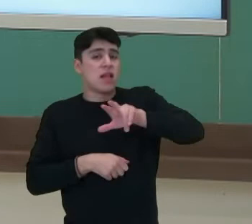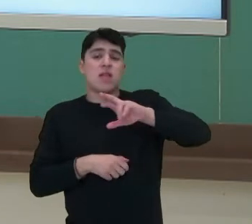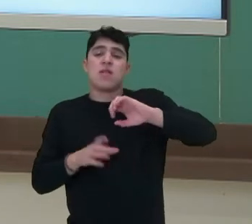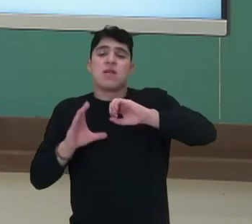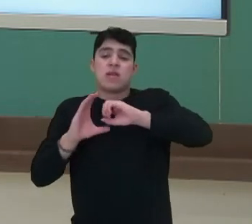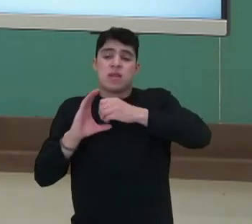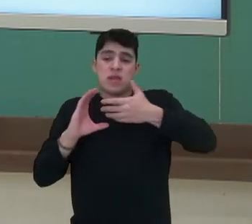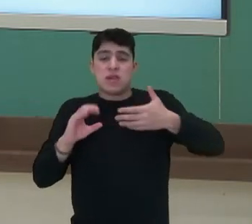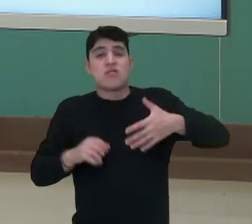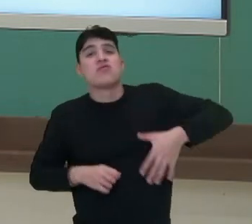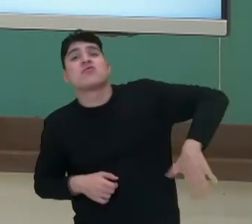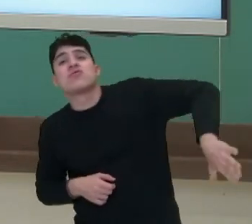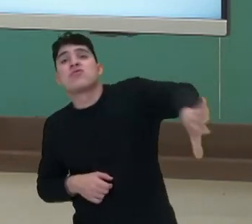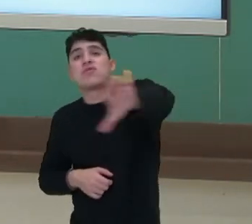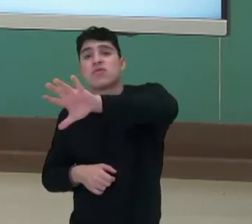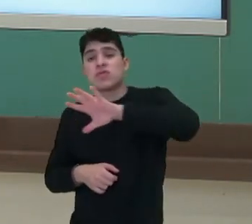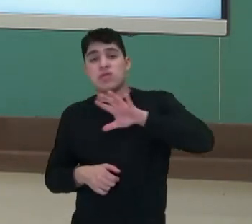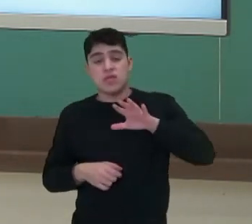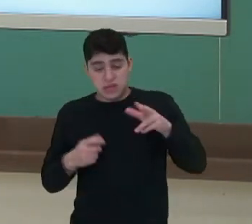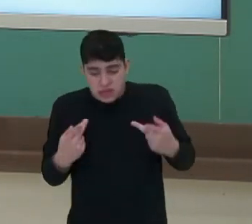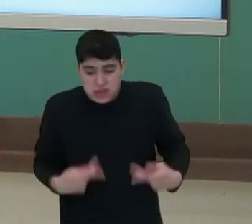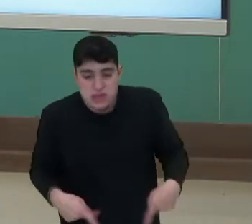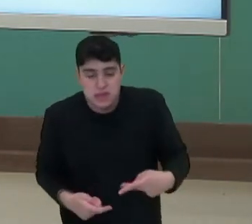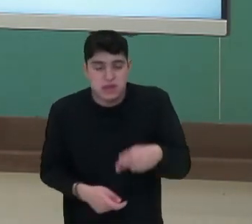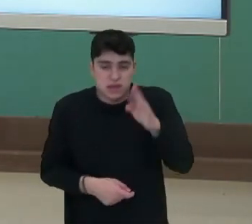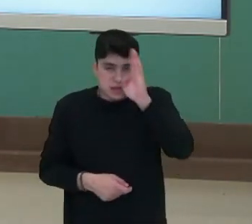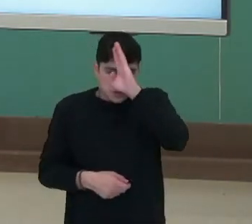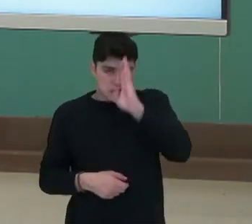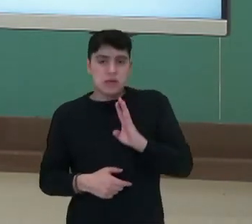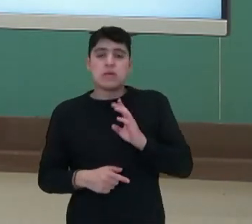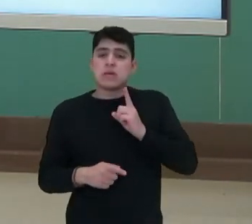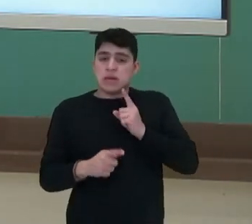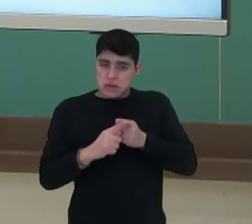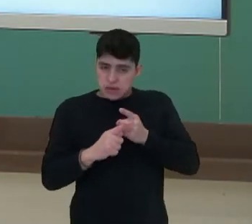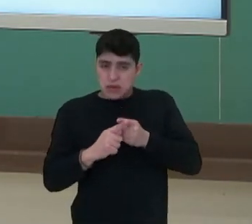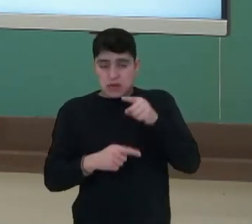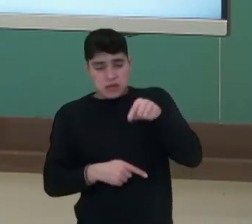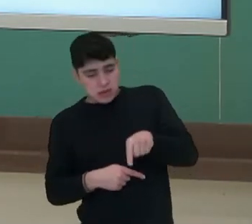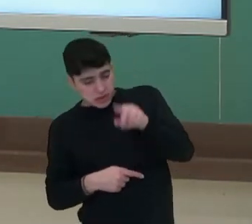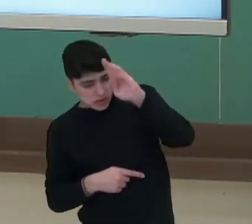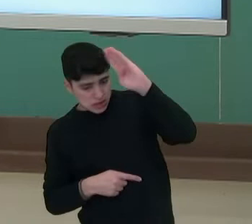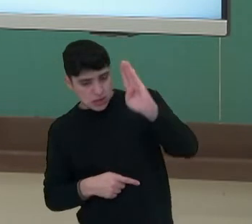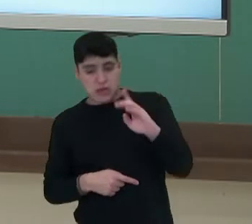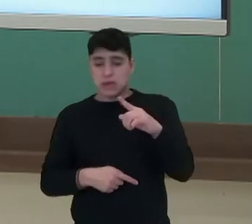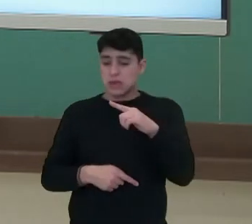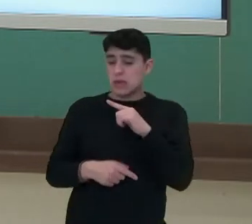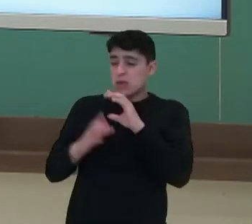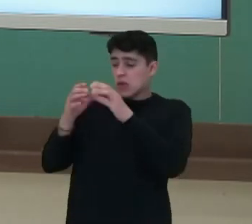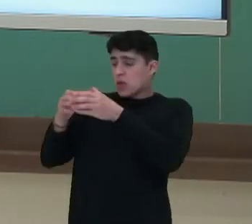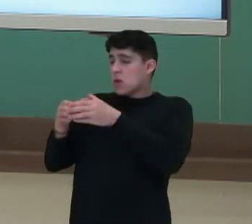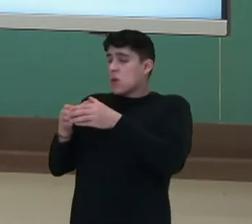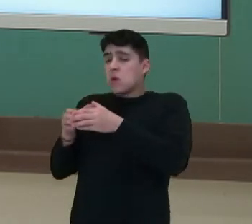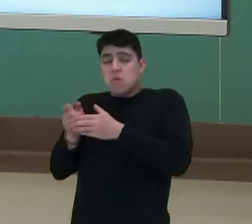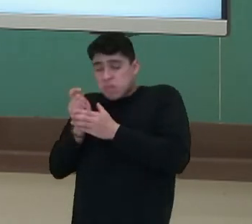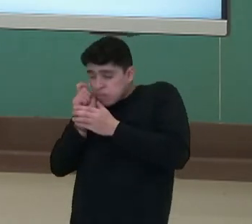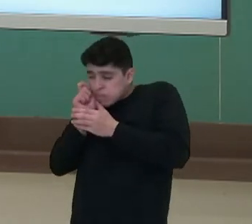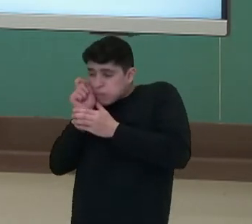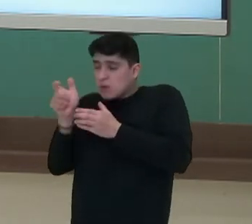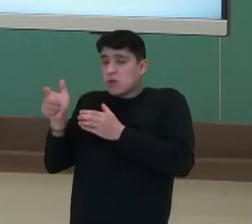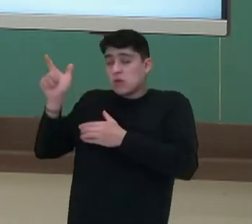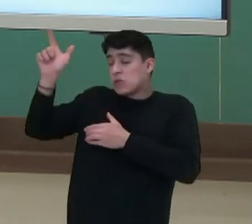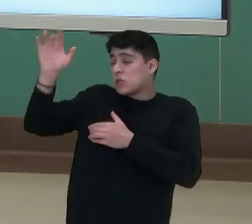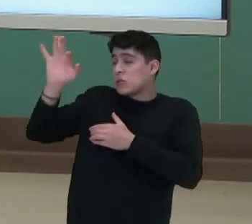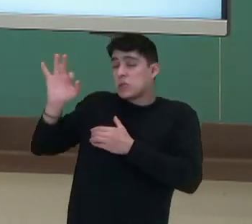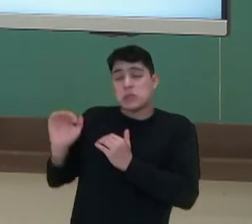né, no território nacional, porque sabemos que o Brasil tem pessoas, né, 1% muito ricas, né, temos a classe